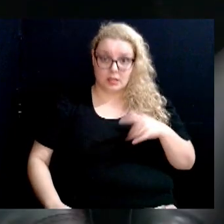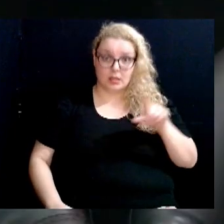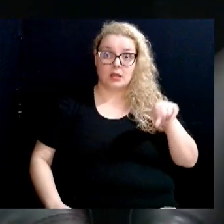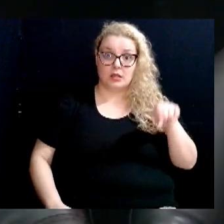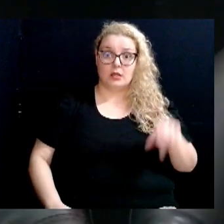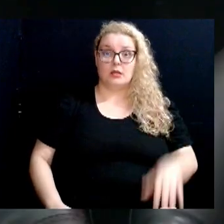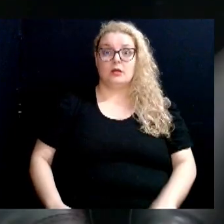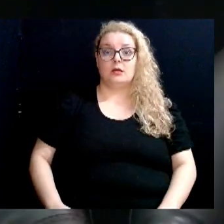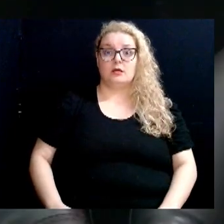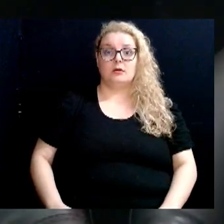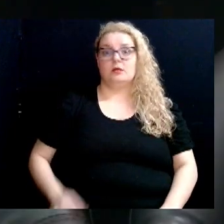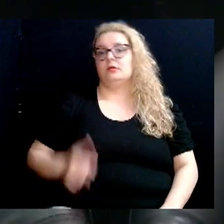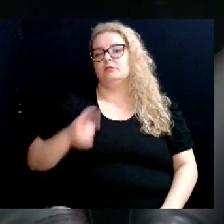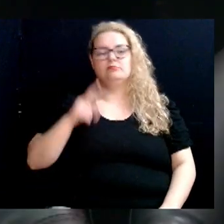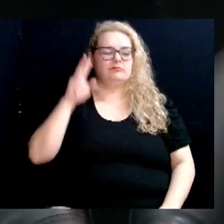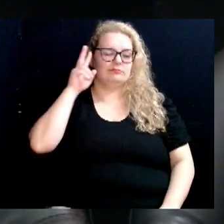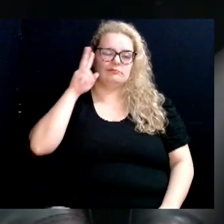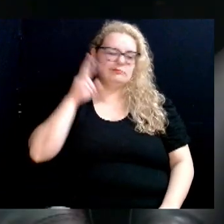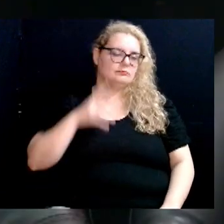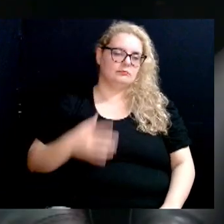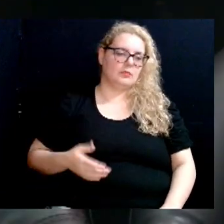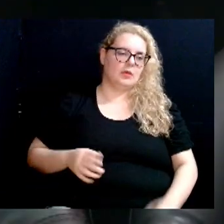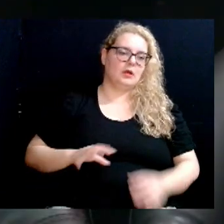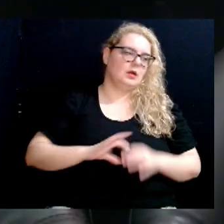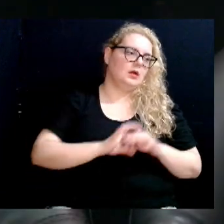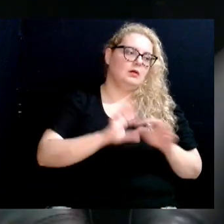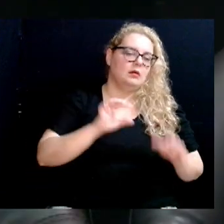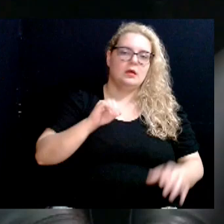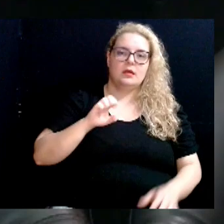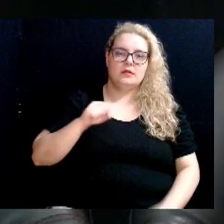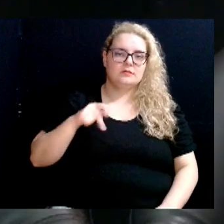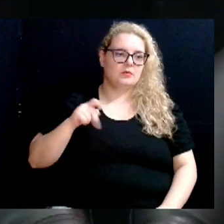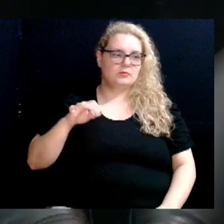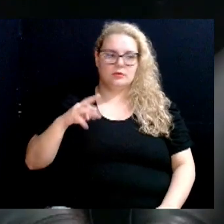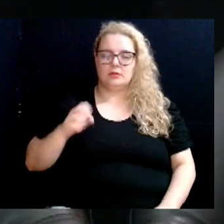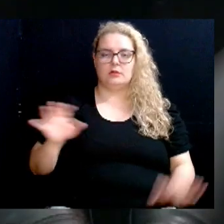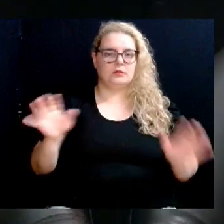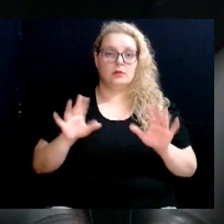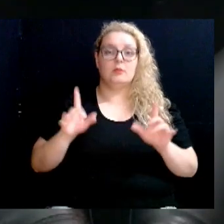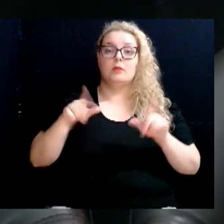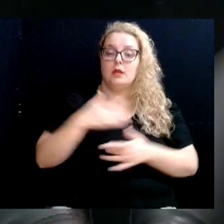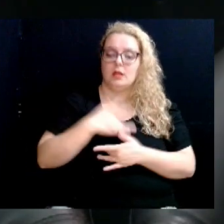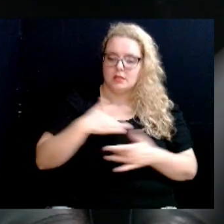essa história de tirar a espontaneidade, não. É muito saudável, é importante